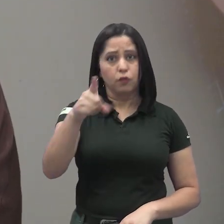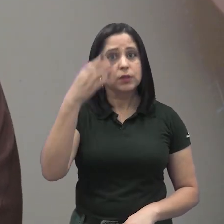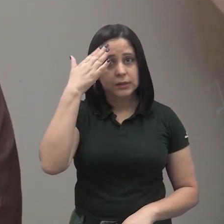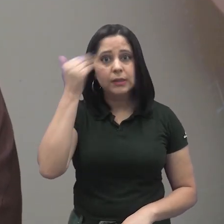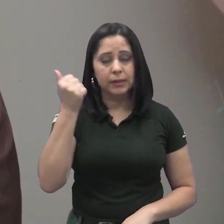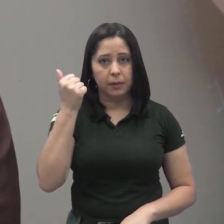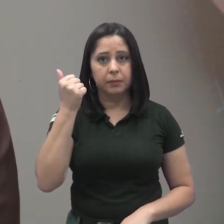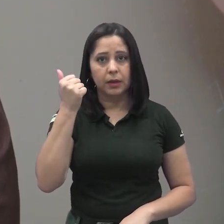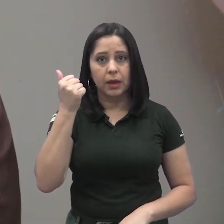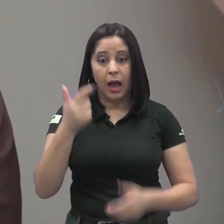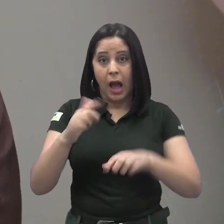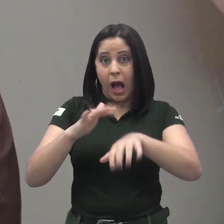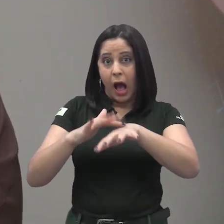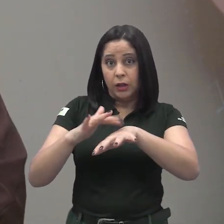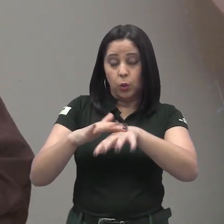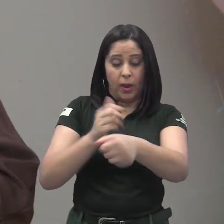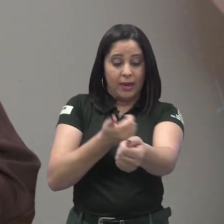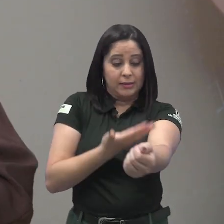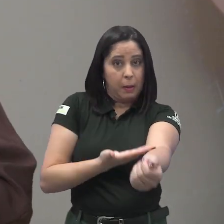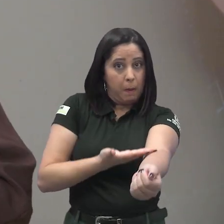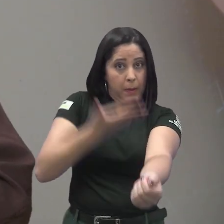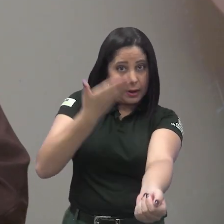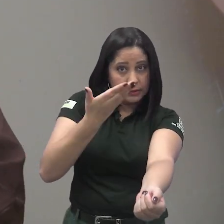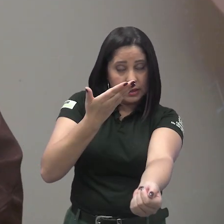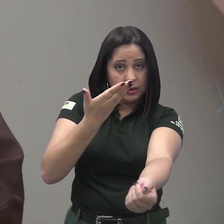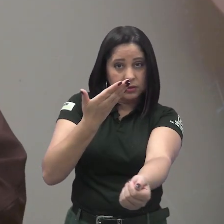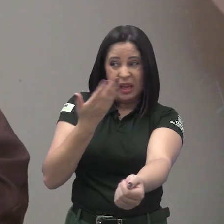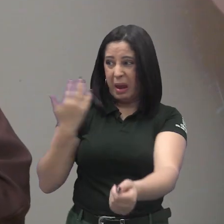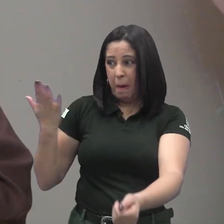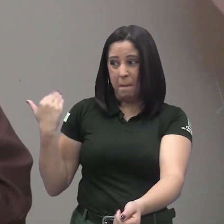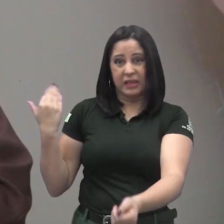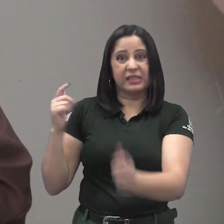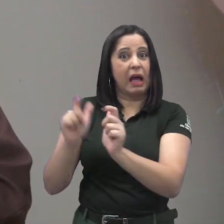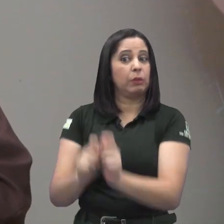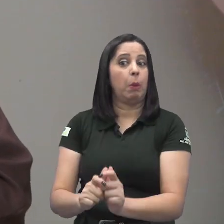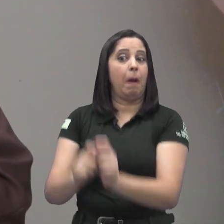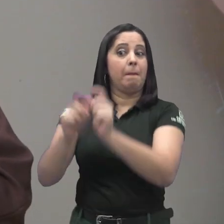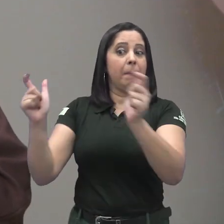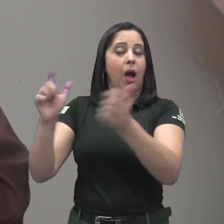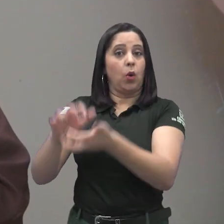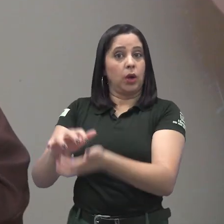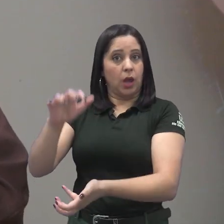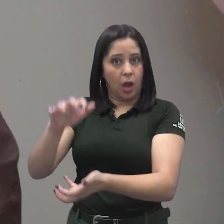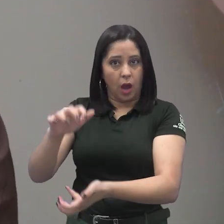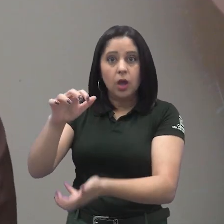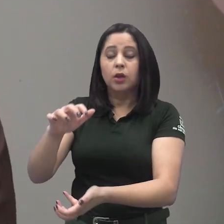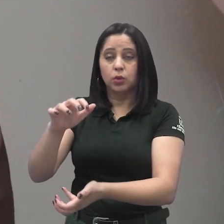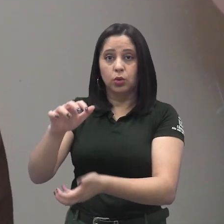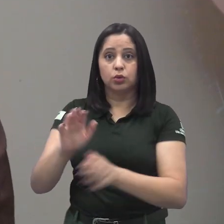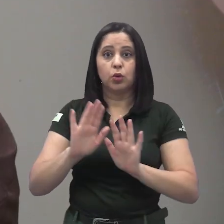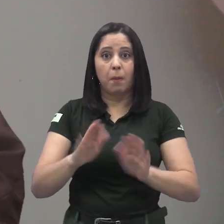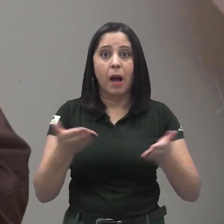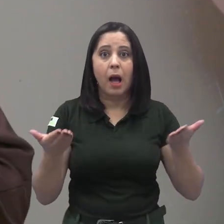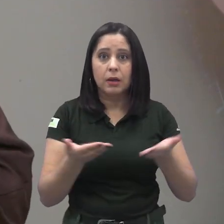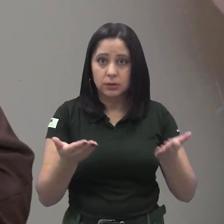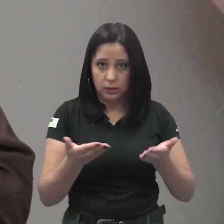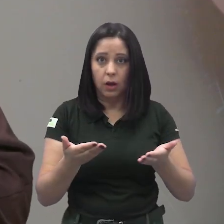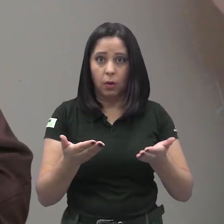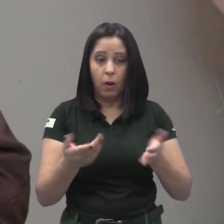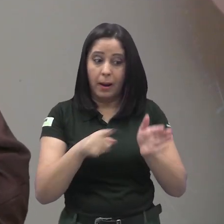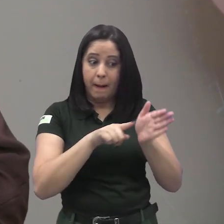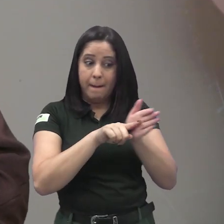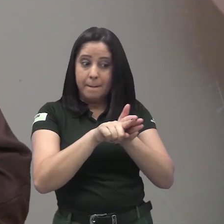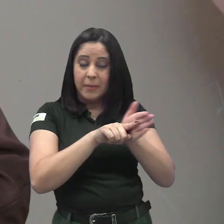tudo bem? Você sabia que a pressão alta, antes considerada uma doença mais comum em pessoas mais velhas, tem aparecido cada vez